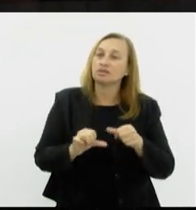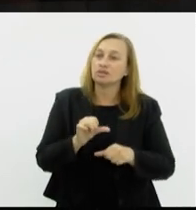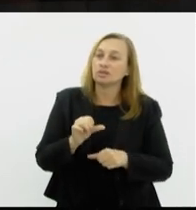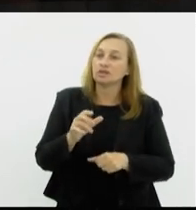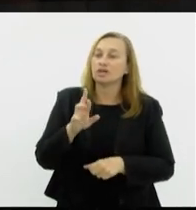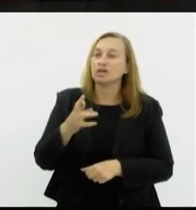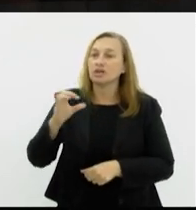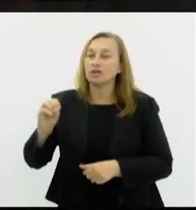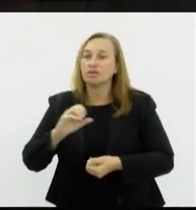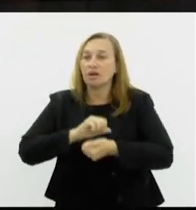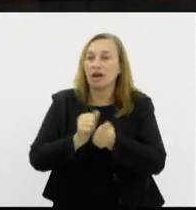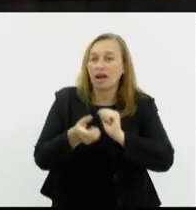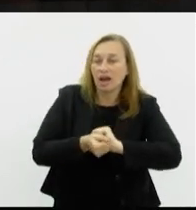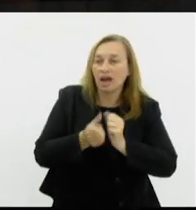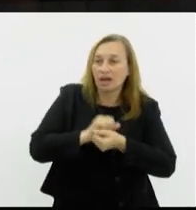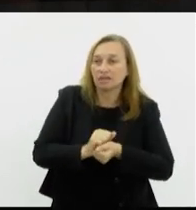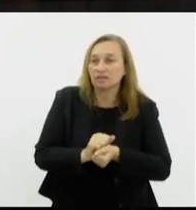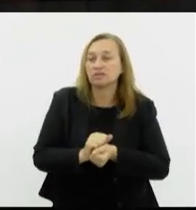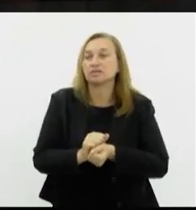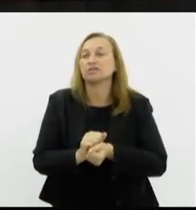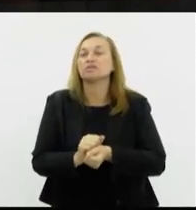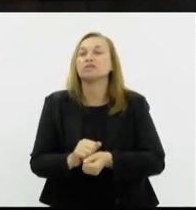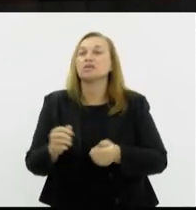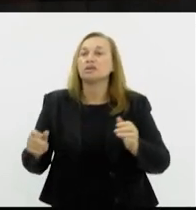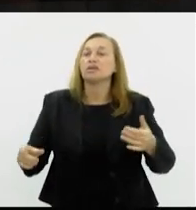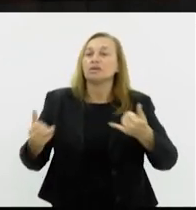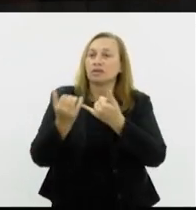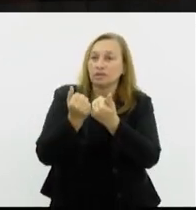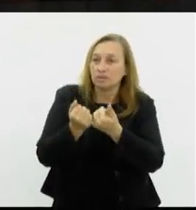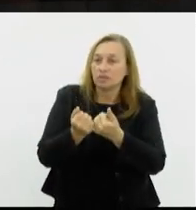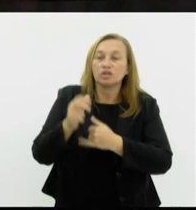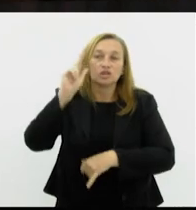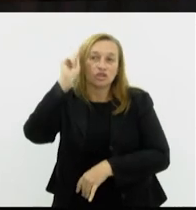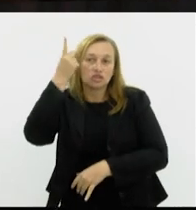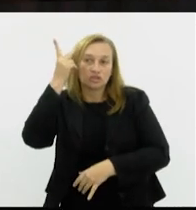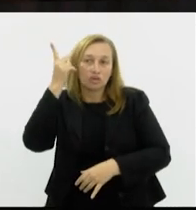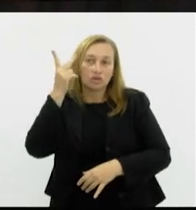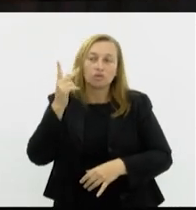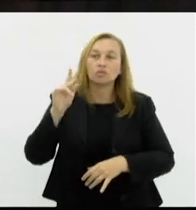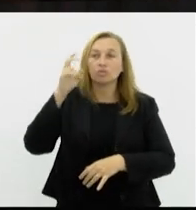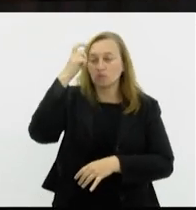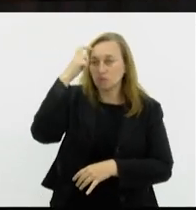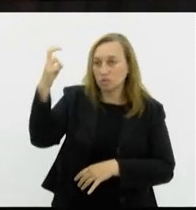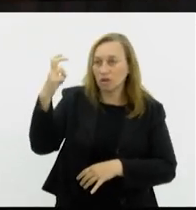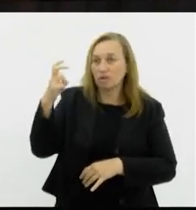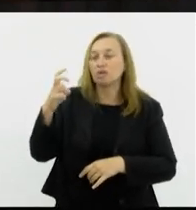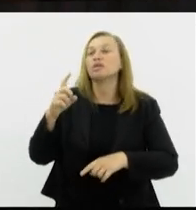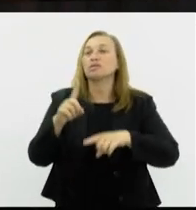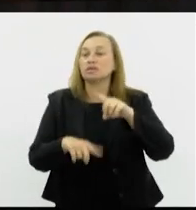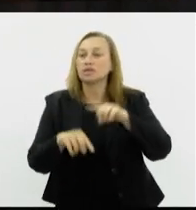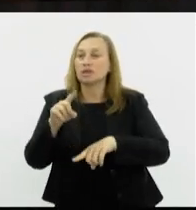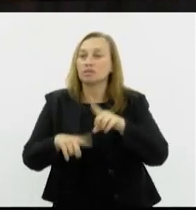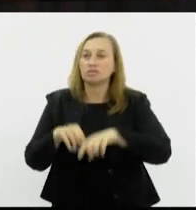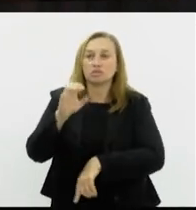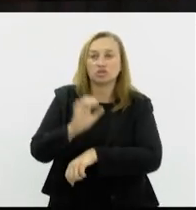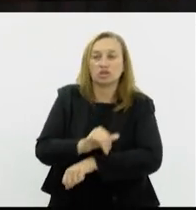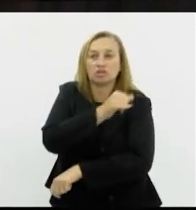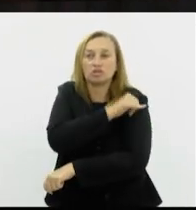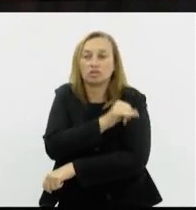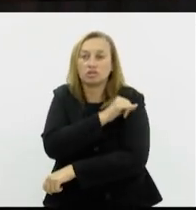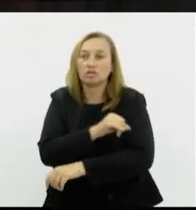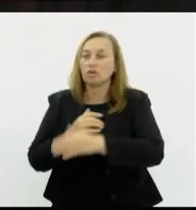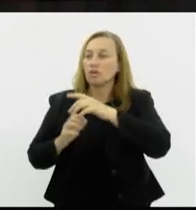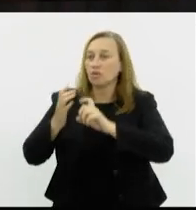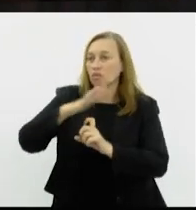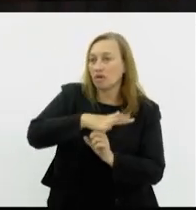Artes Manuais um patrimônio histórico, cultural e imaterial do nosso estado do Rio de Janeiro, uma feira que